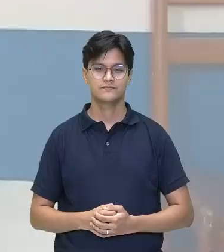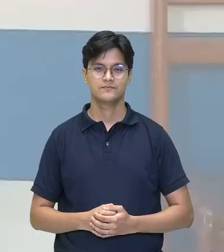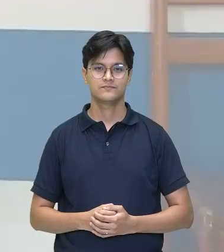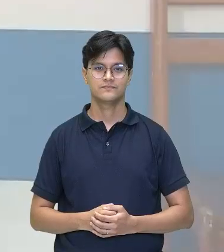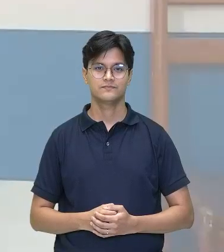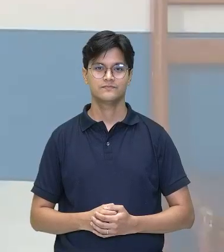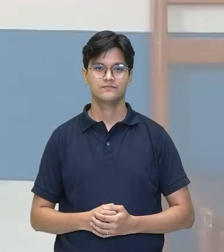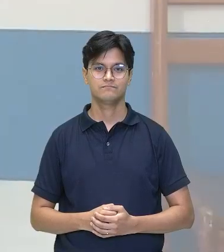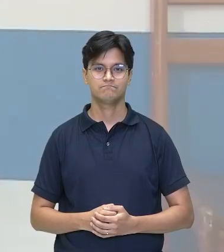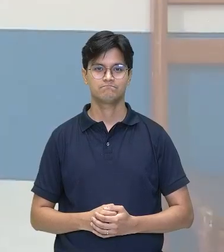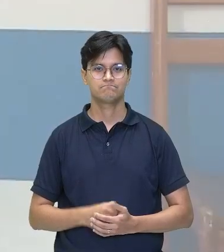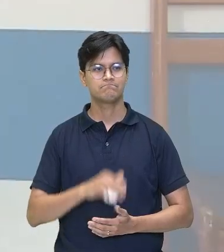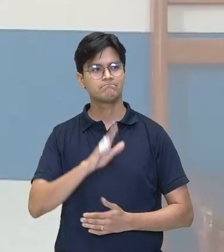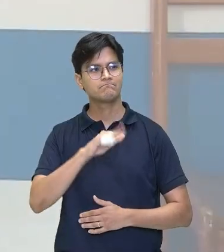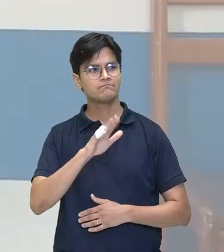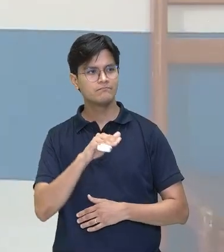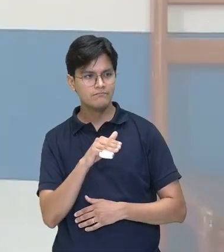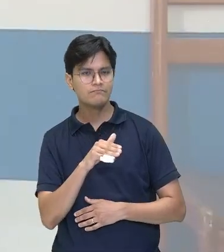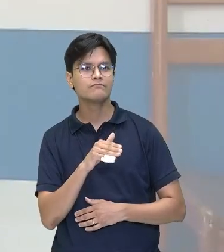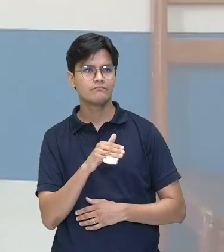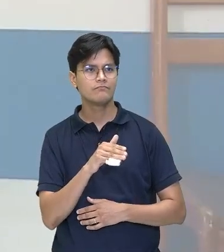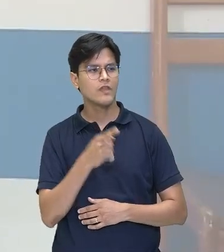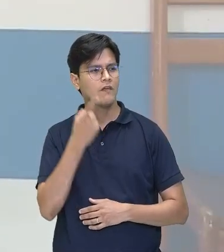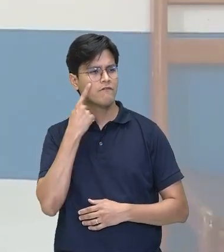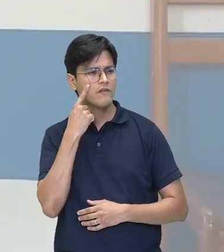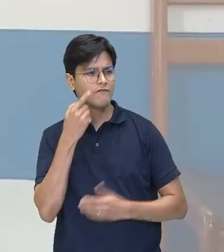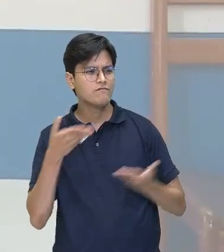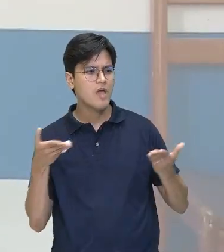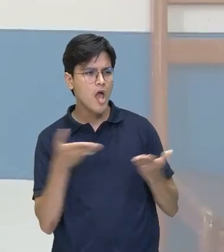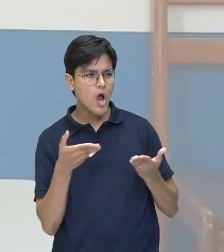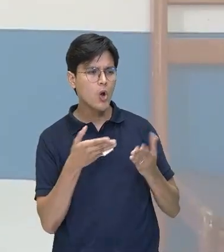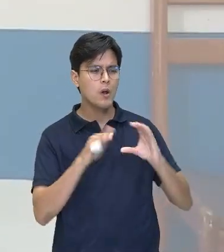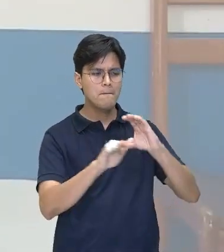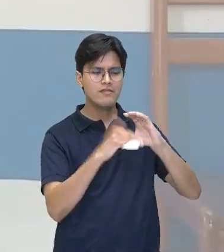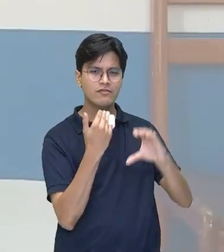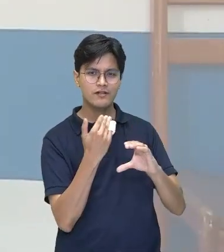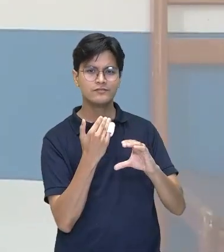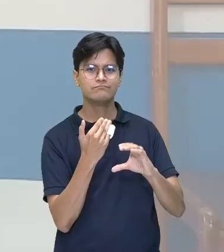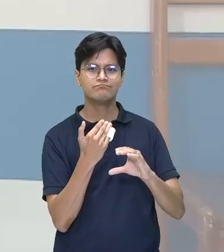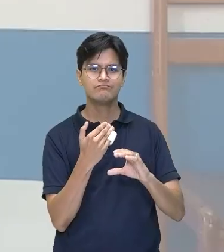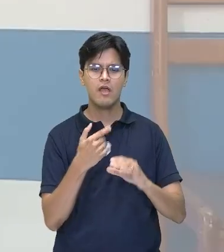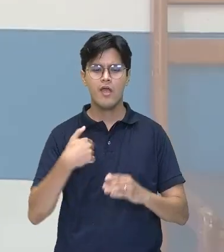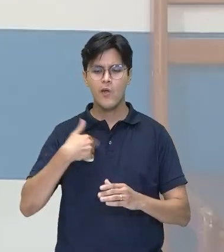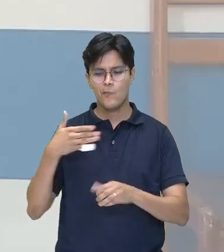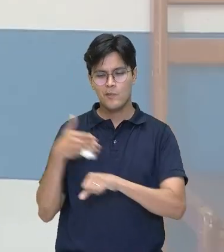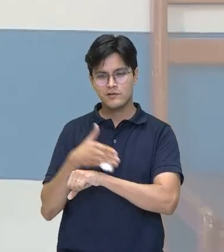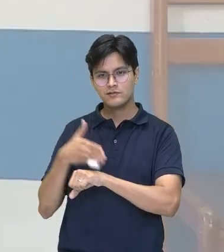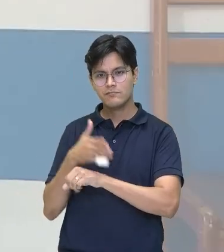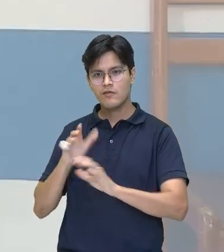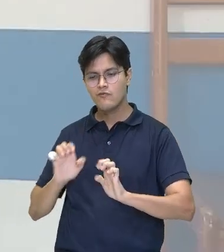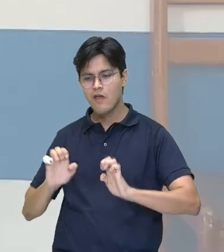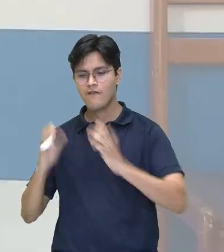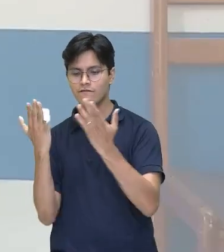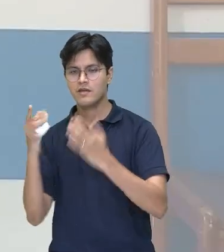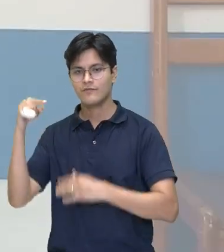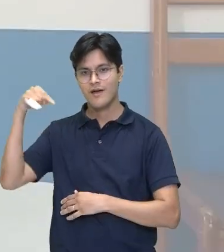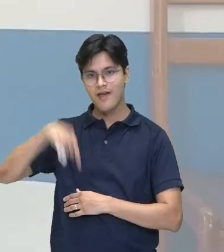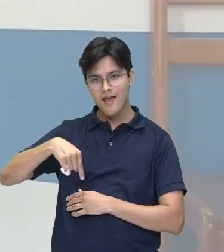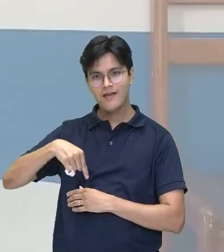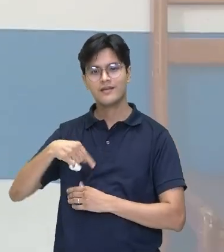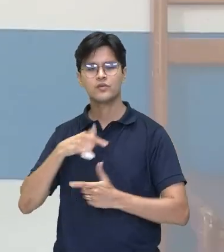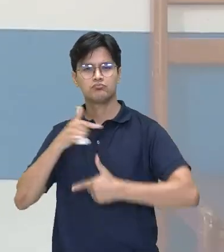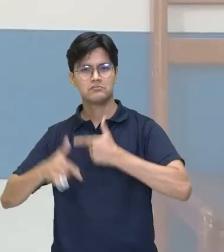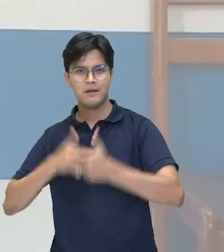E aí, mano, agora que eu vi tua mensagem, ó, porque eu tava num evento aqui no trabalho, cheio de comes e bebes,